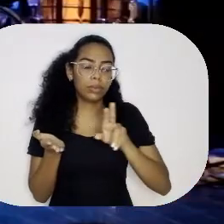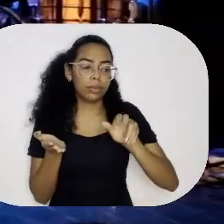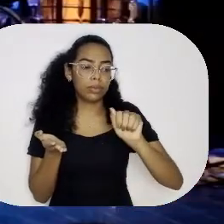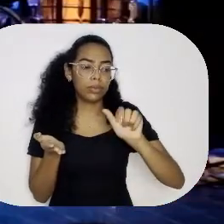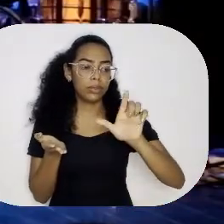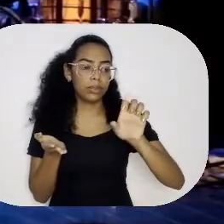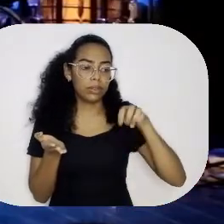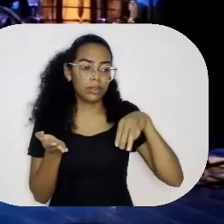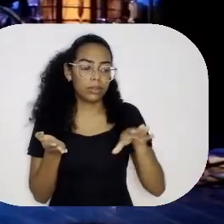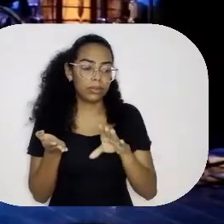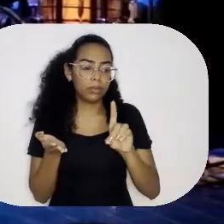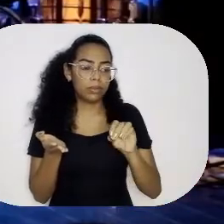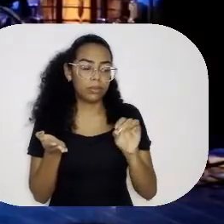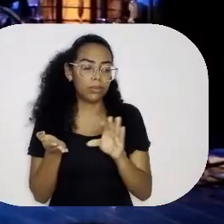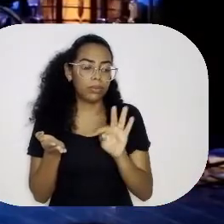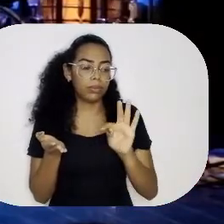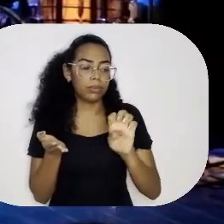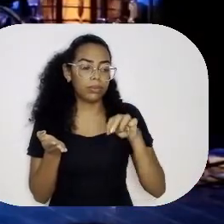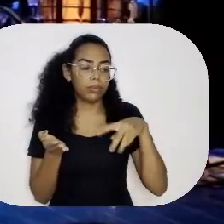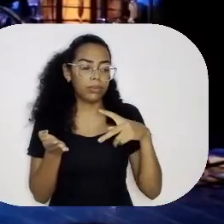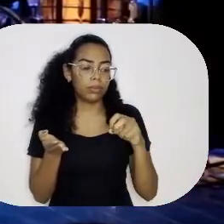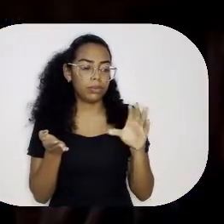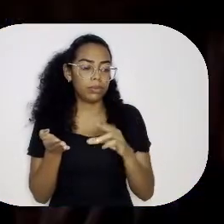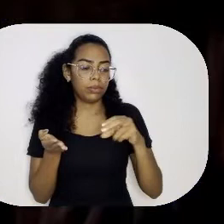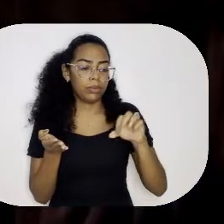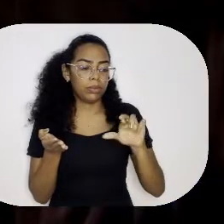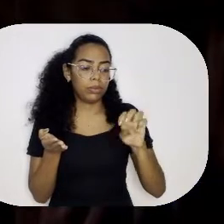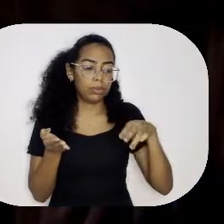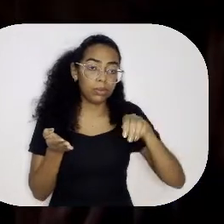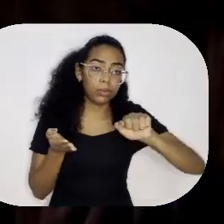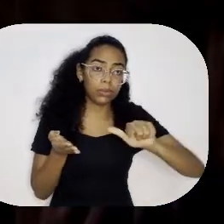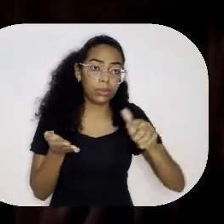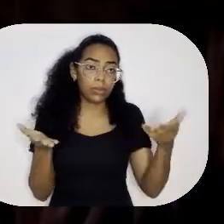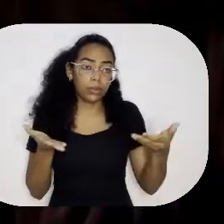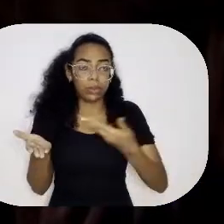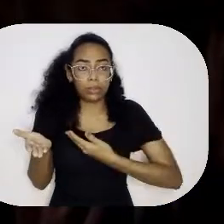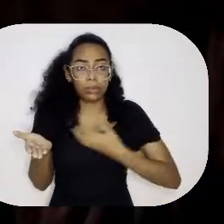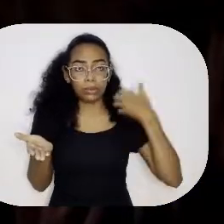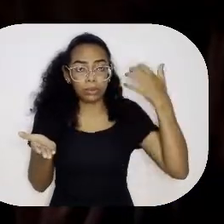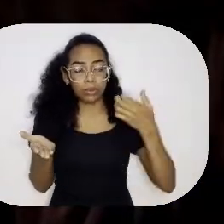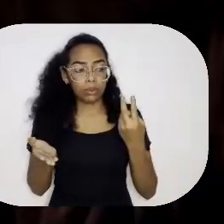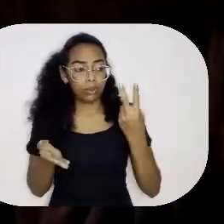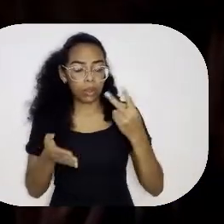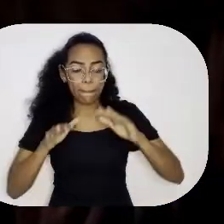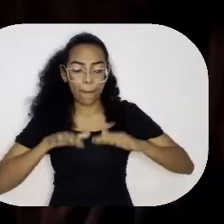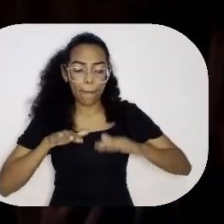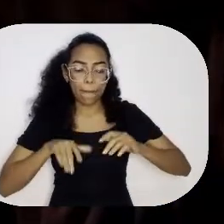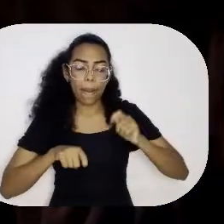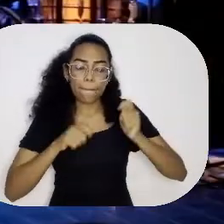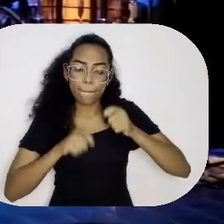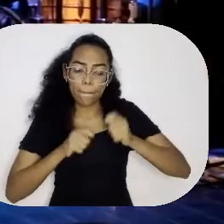Tenho comigo hoje aqui grandes dois parceiros e amigos músicos, Ricardo Pinheiro, percussão e bateria, né?